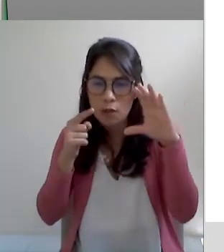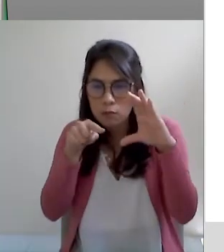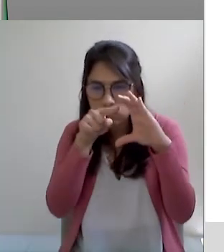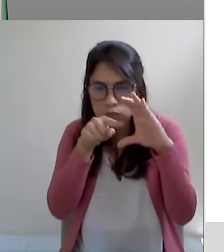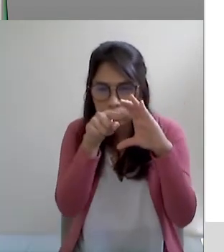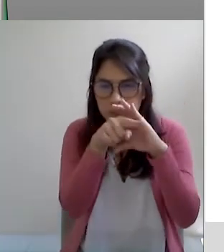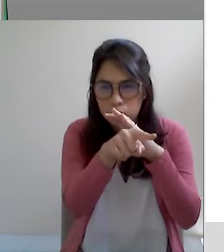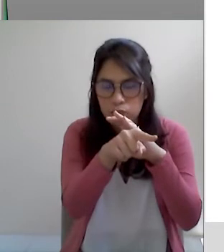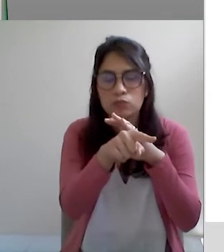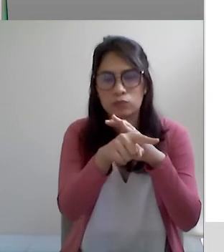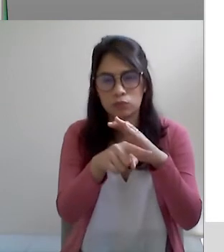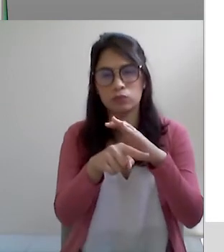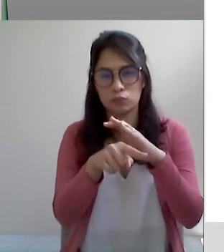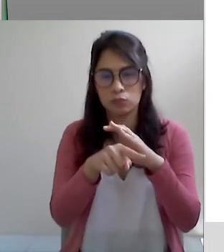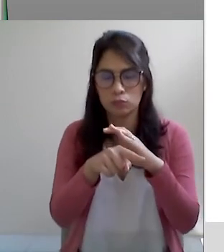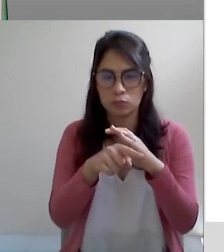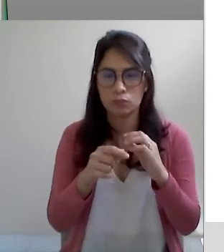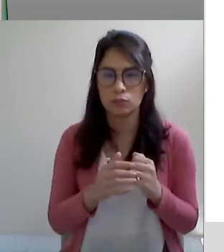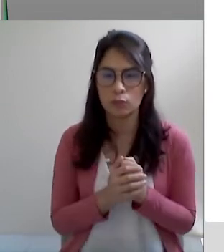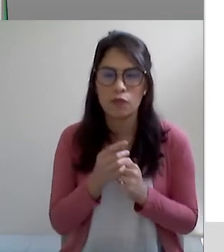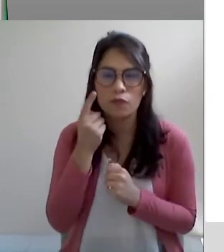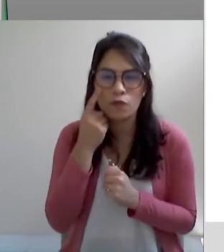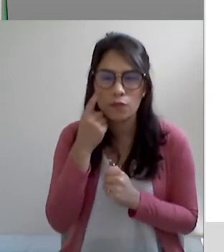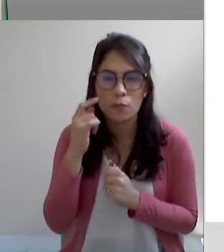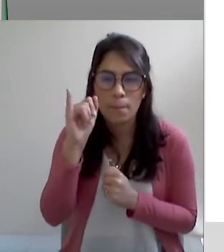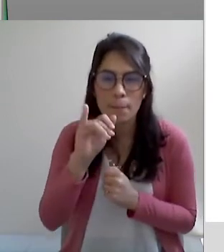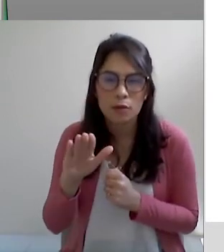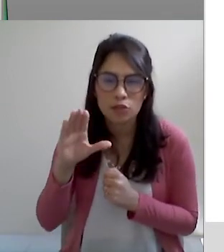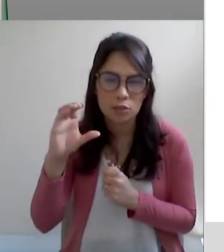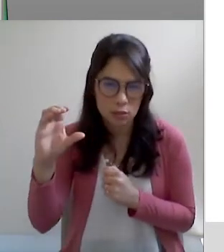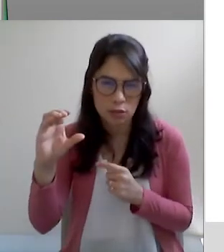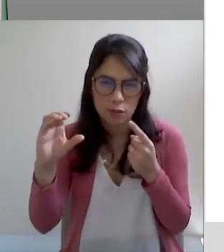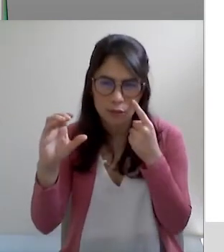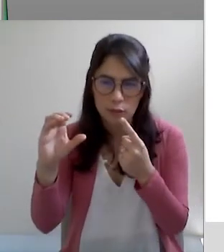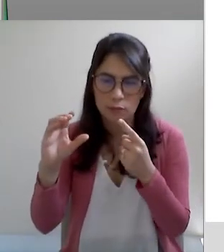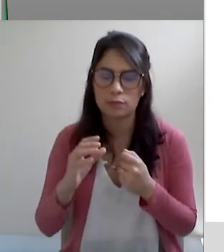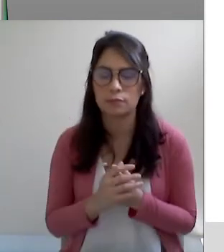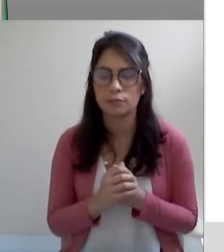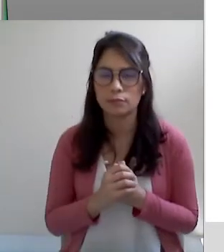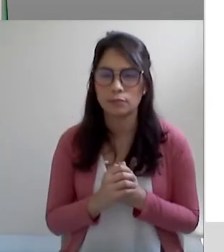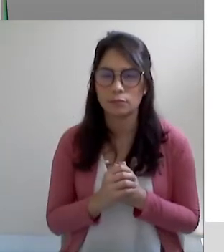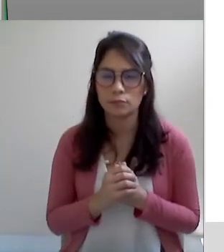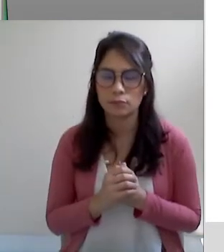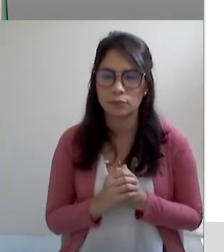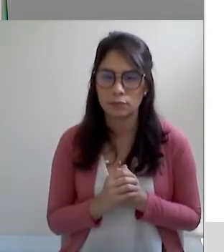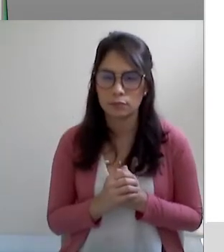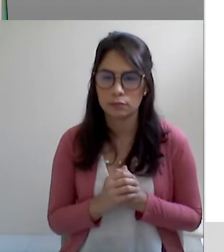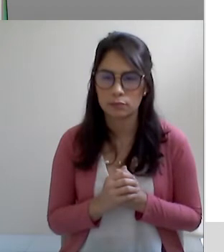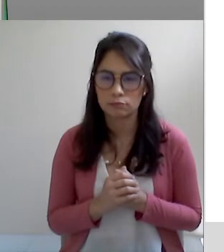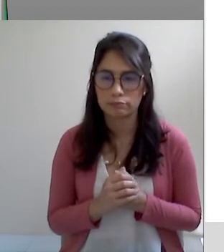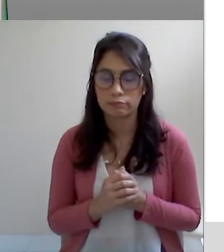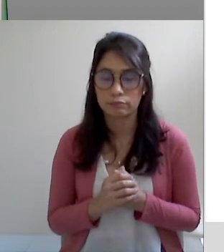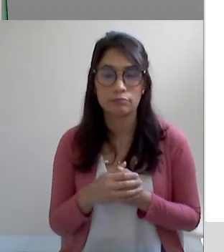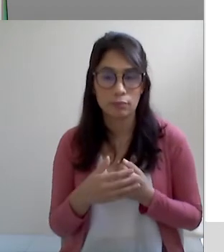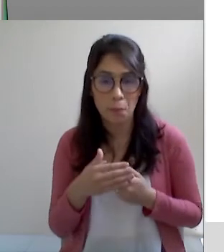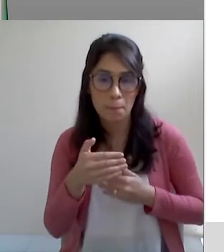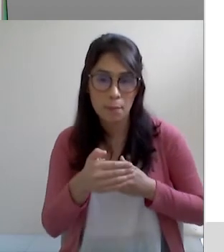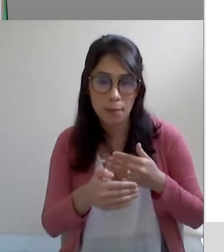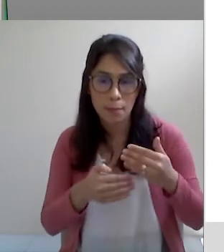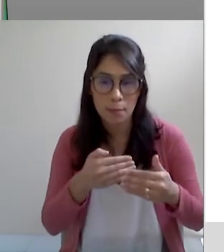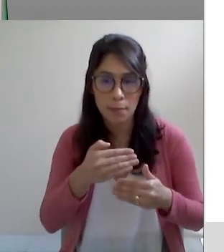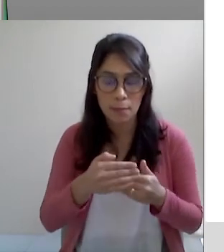Adicionalmente, observa-se a penetração dos vasos no osso trabecular recém-formado, como na passagem C da